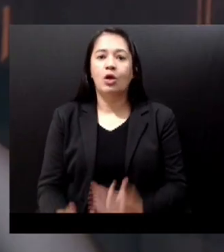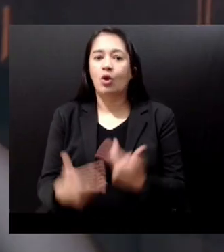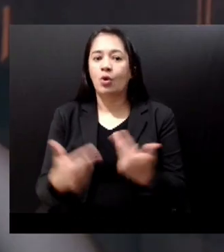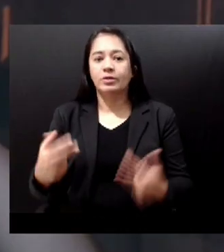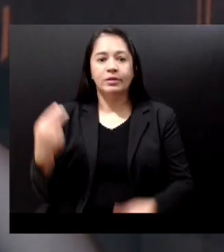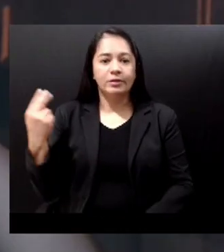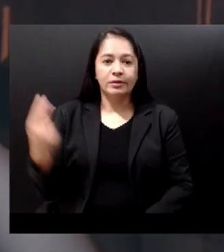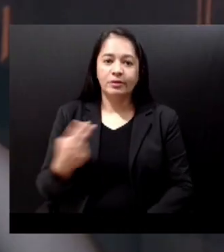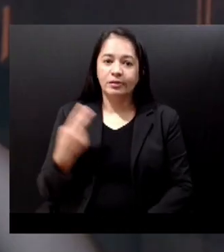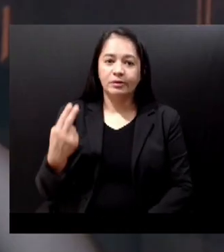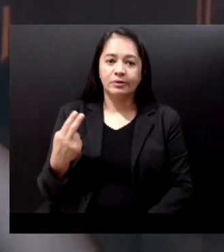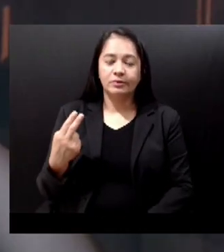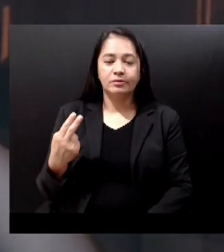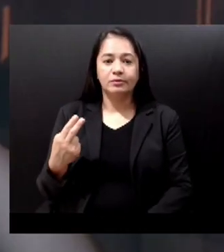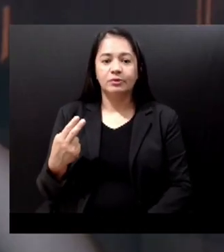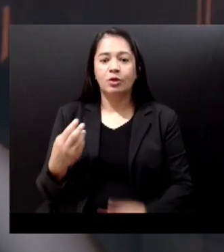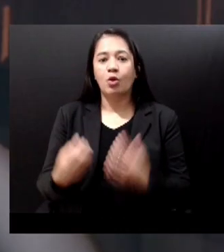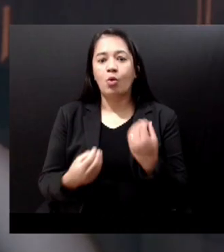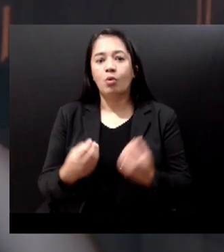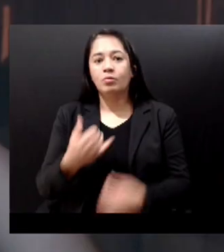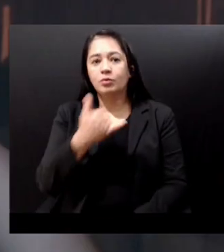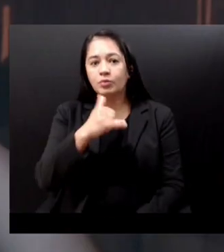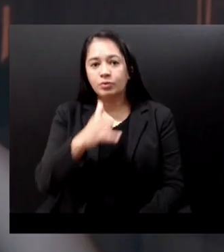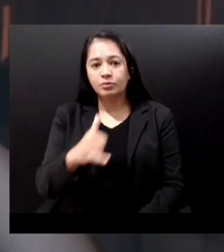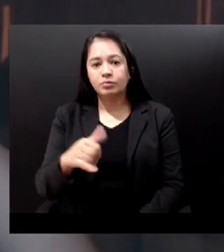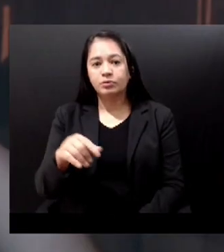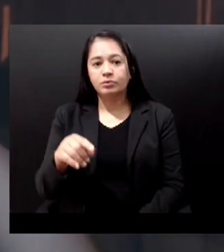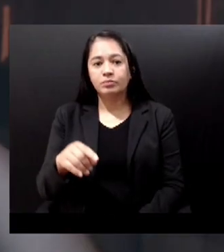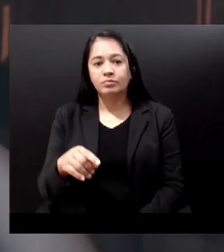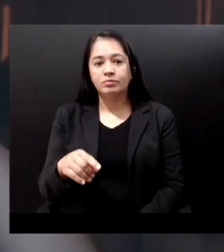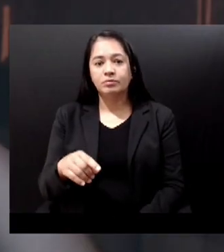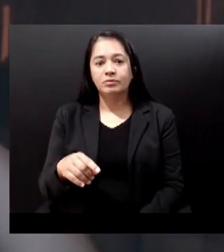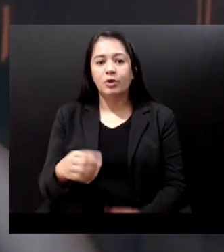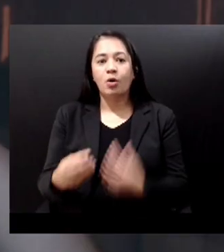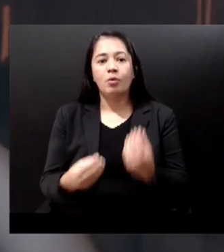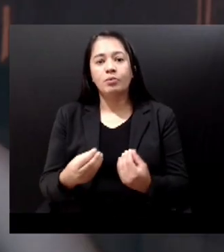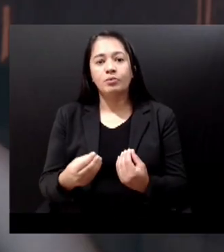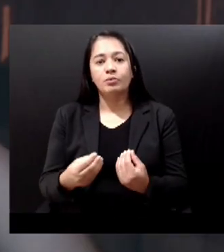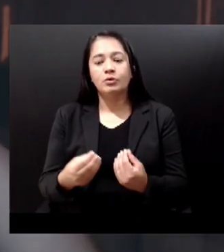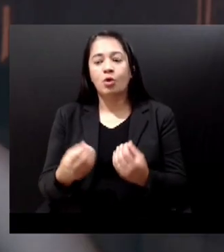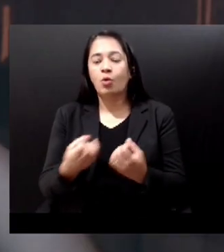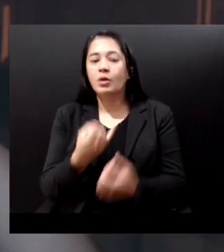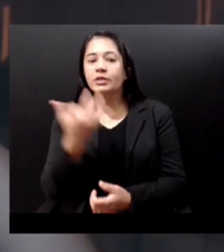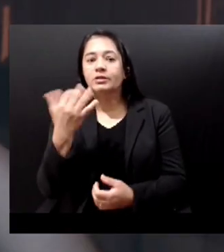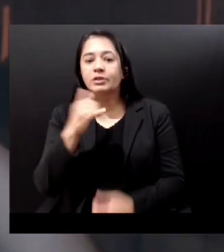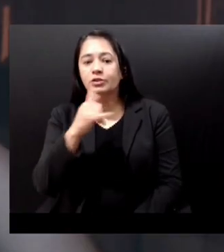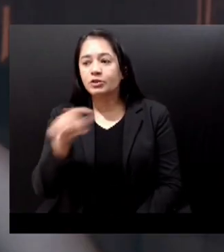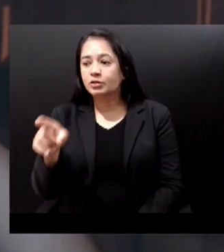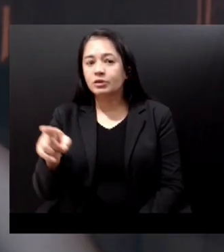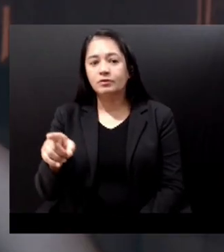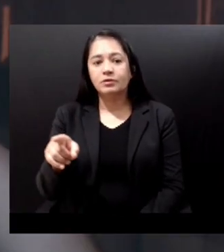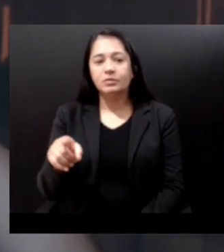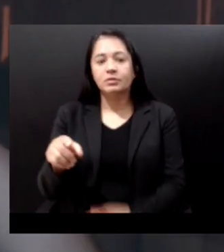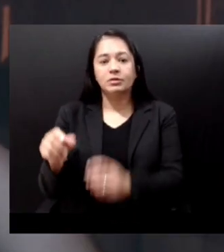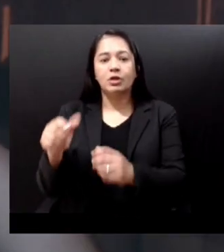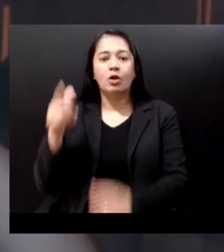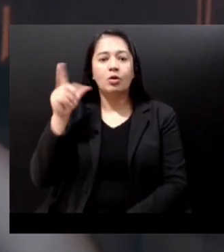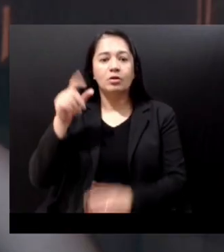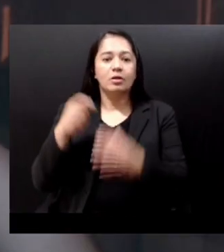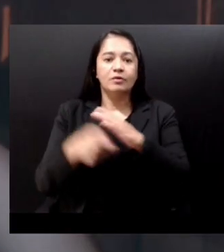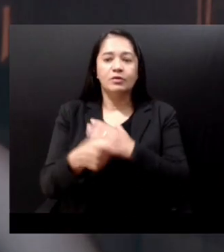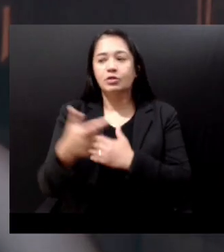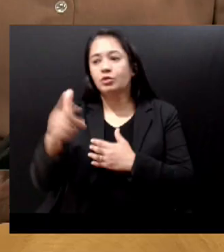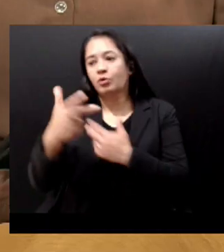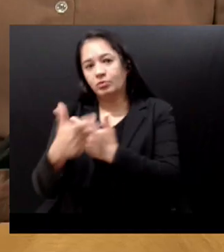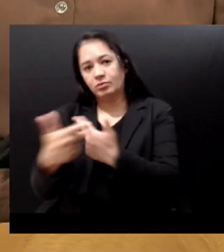do tanto de energia, indissociar, perdão, do tanto de Uhum. energia que você vai poder investir em outras coisas. É,